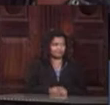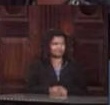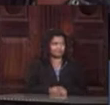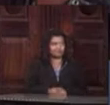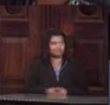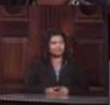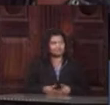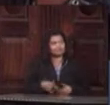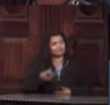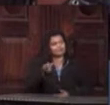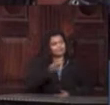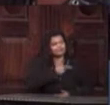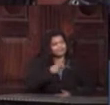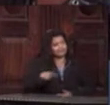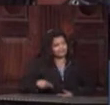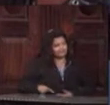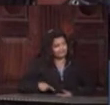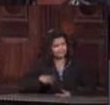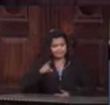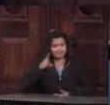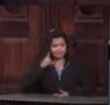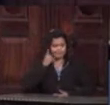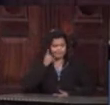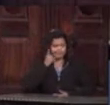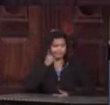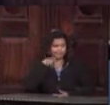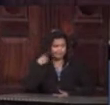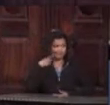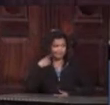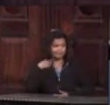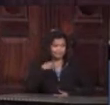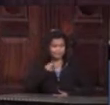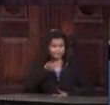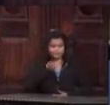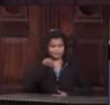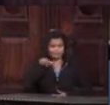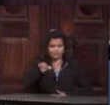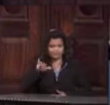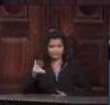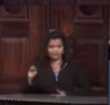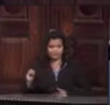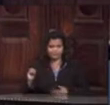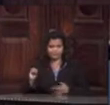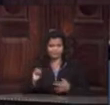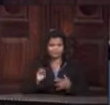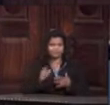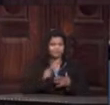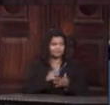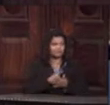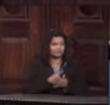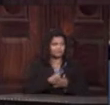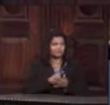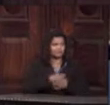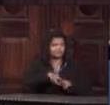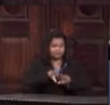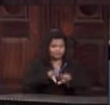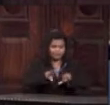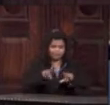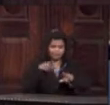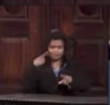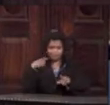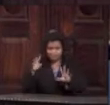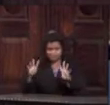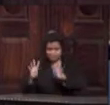senhor presidente deputado jânio mendes deputados geraldo moreira denise lins paulo